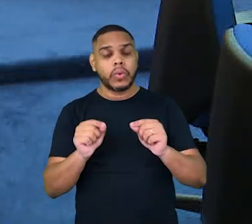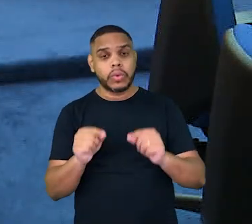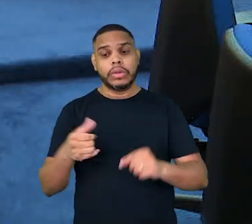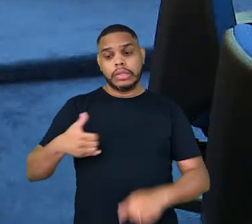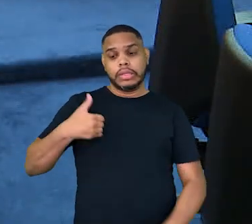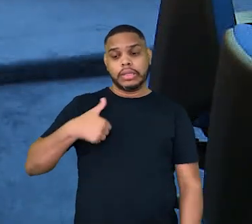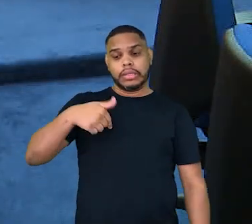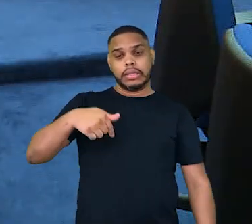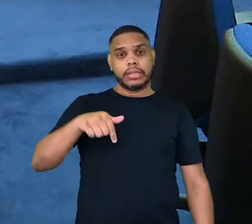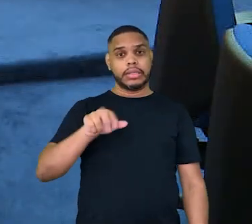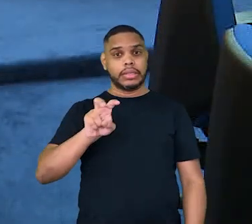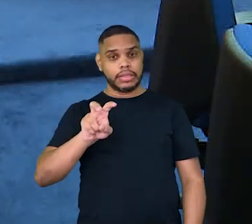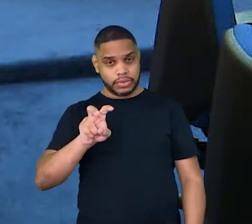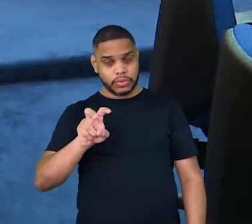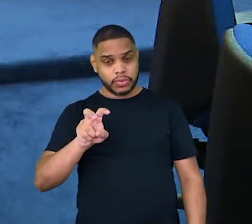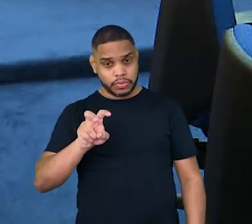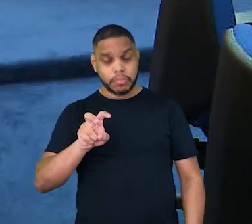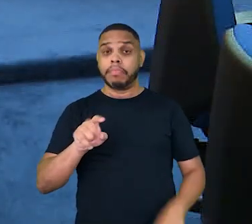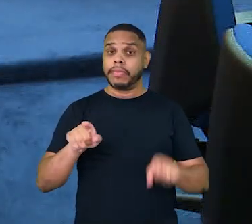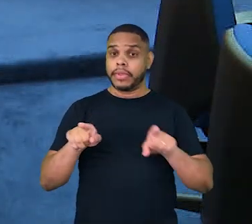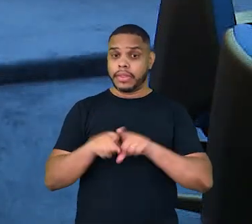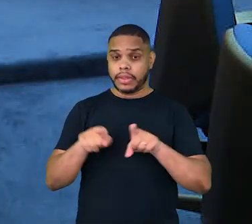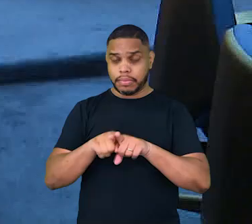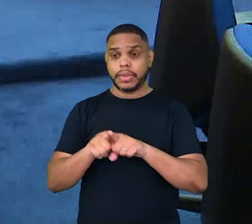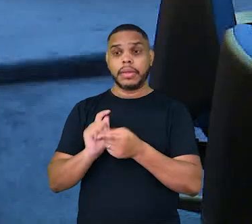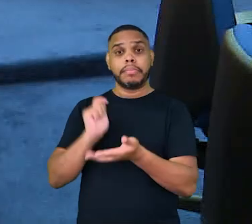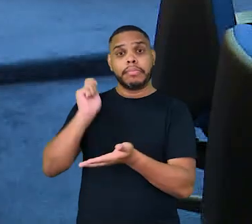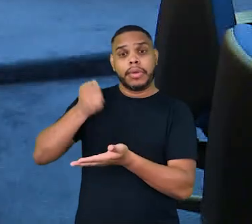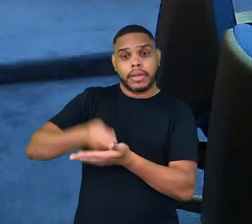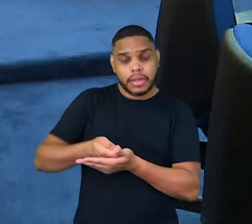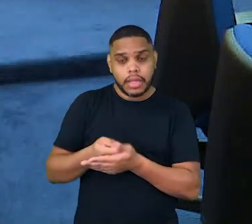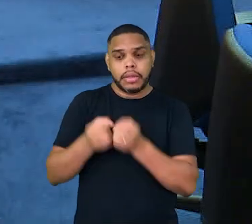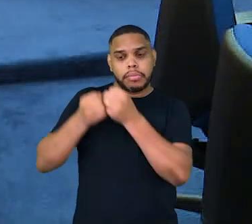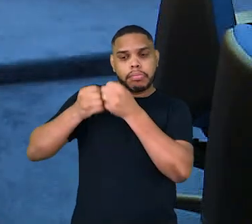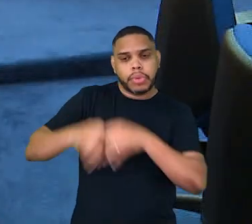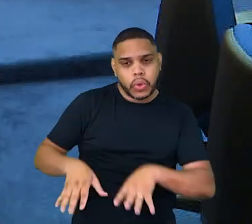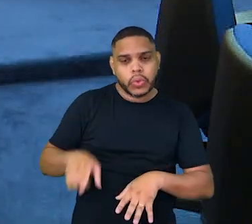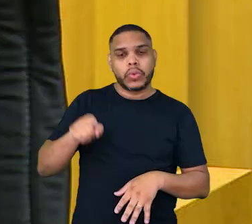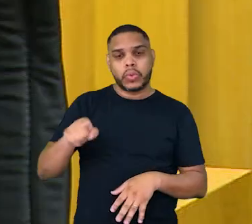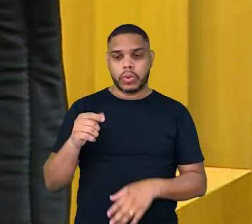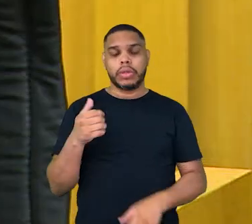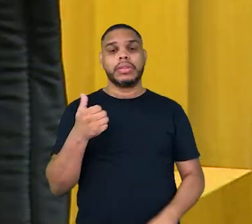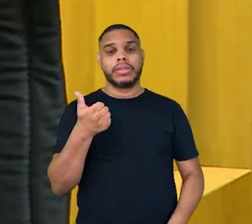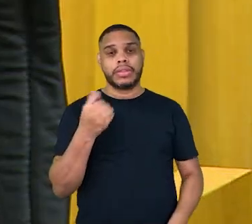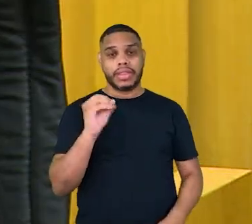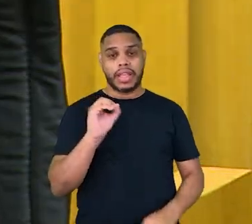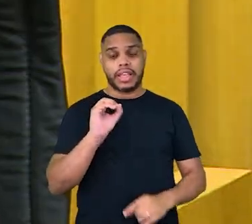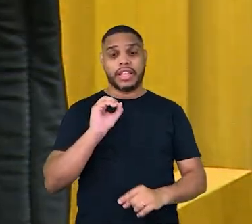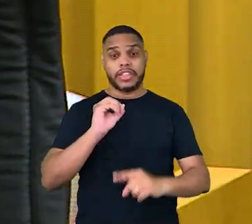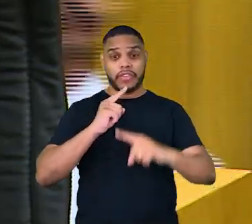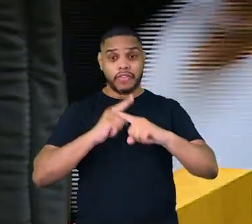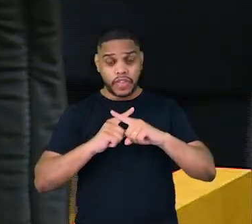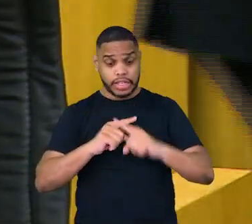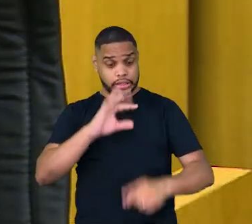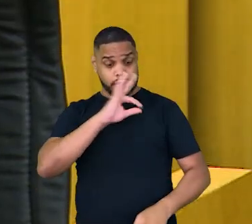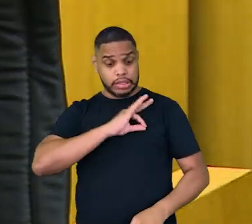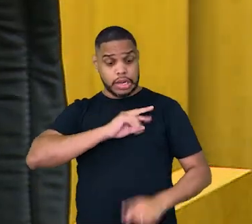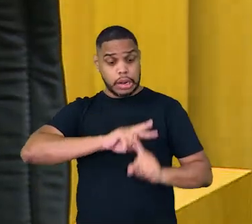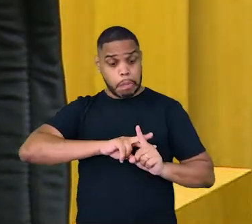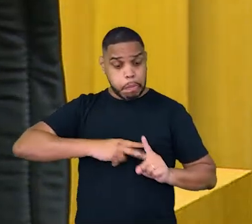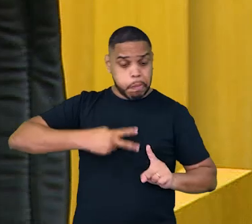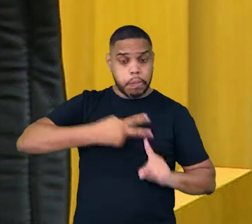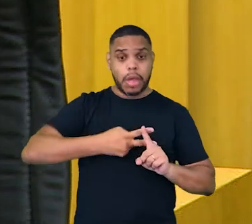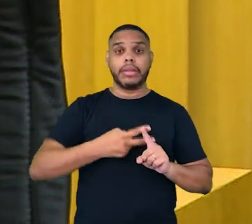complete 75 anos, e ainda indenização por dano moral, de 10 vezes o valor da